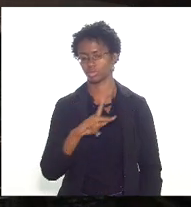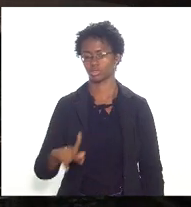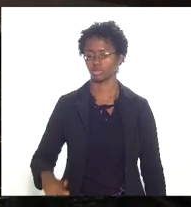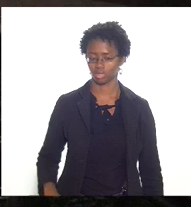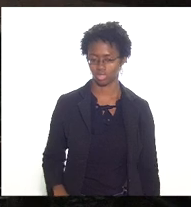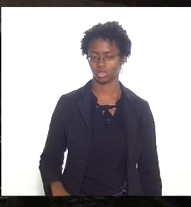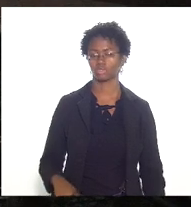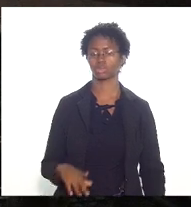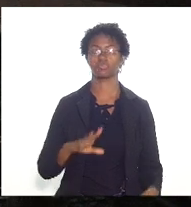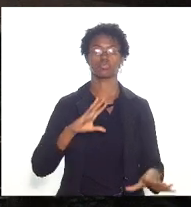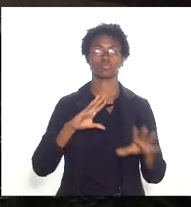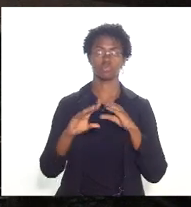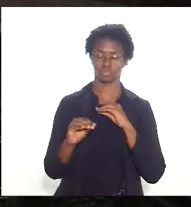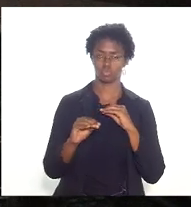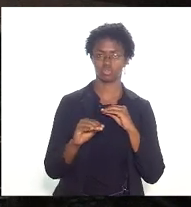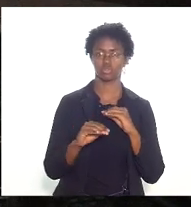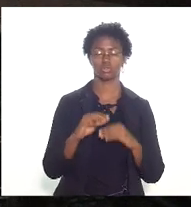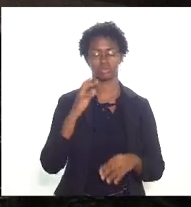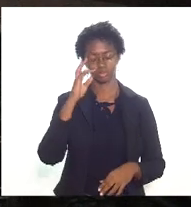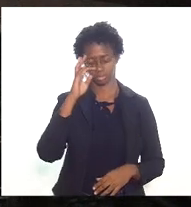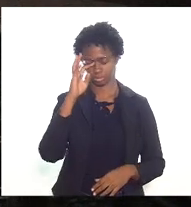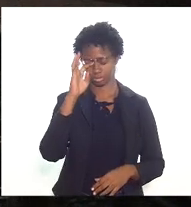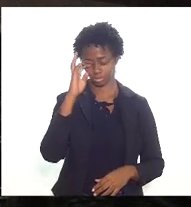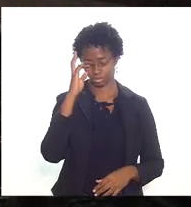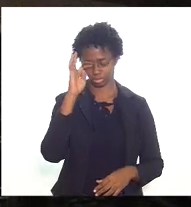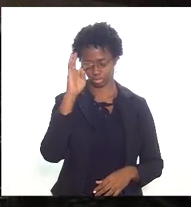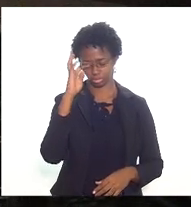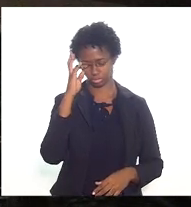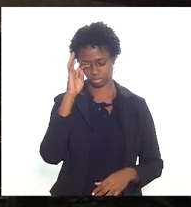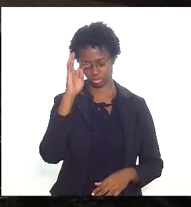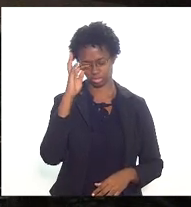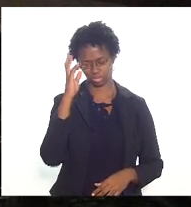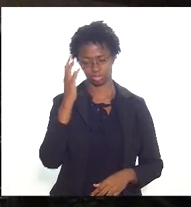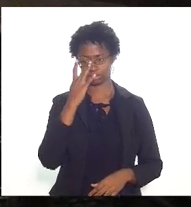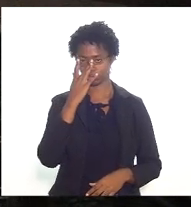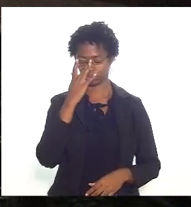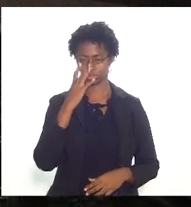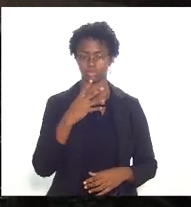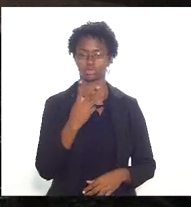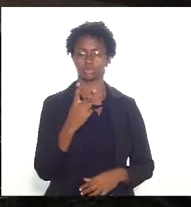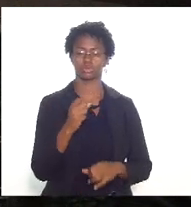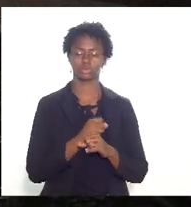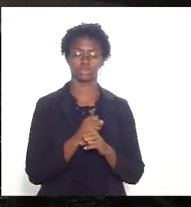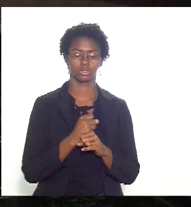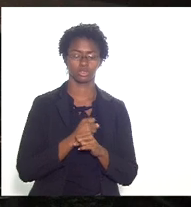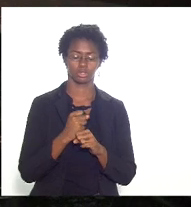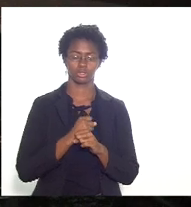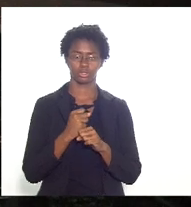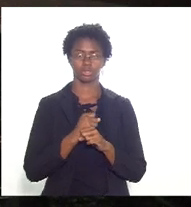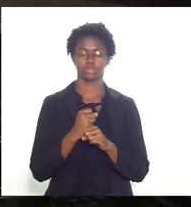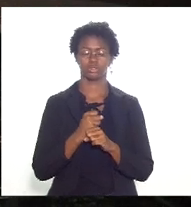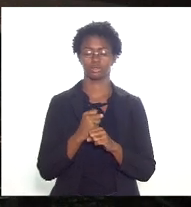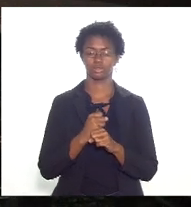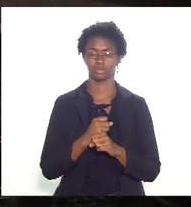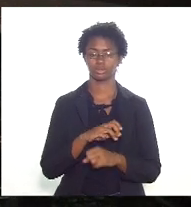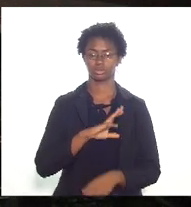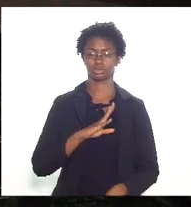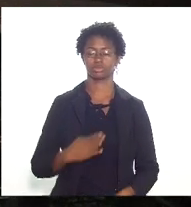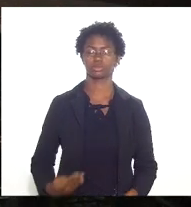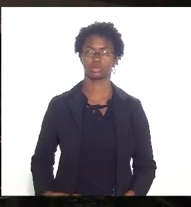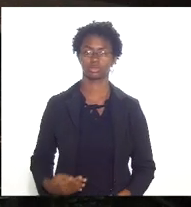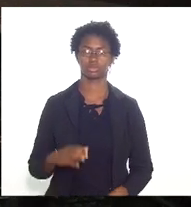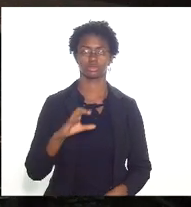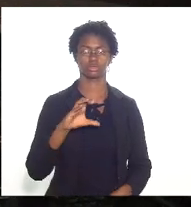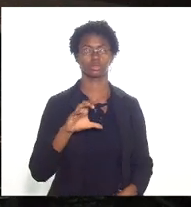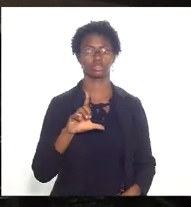saiu pela porta dos fundos dessa casa você dá é ao longo desses últimos dois anos do Governo dos seu Cláudio Castro